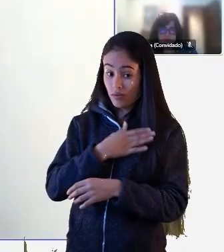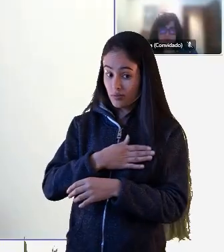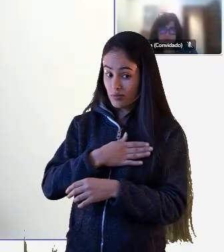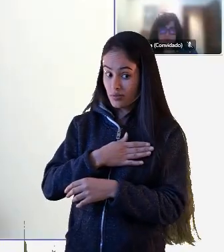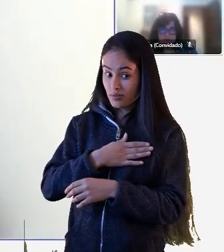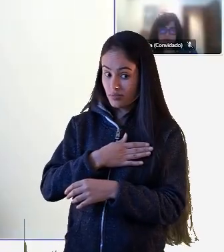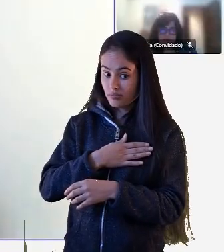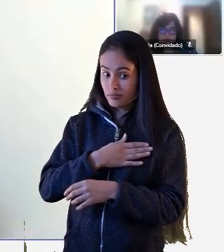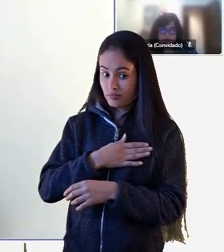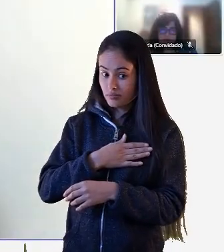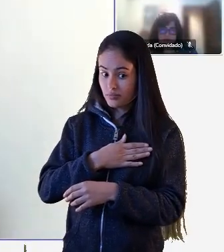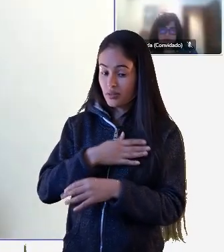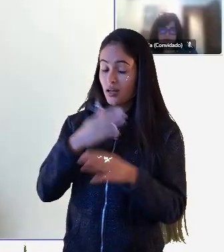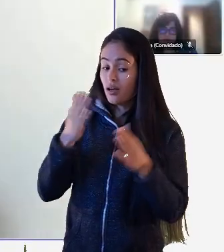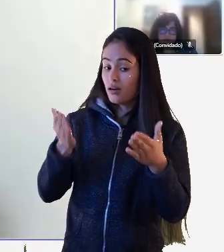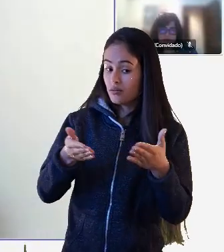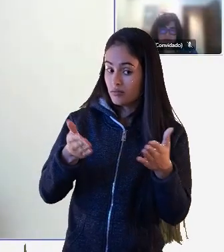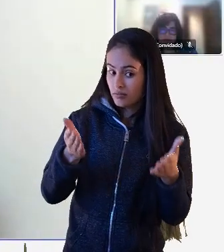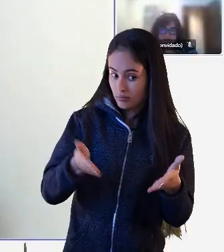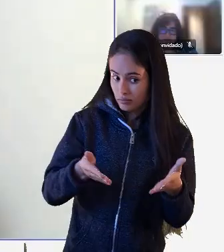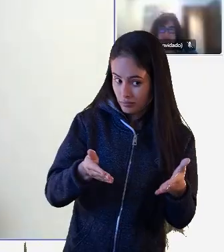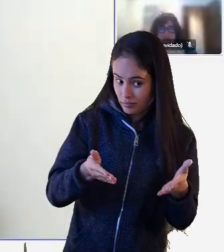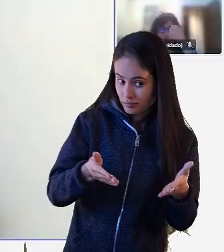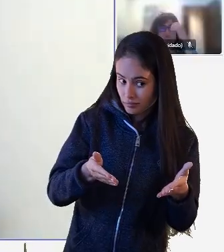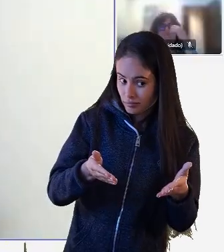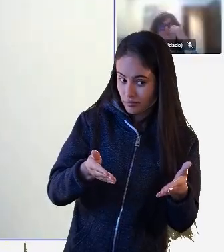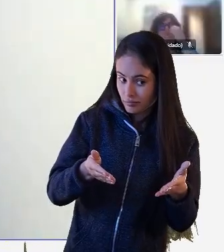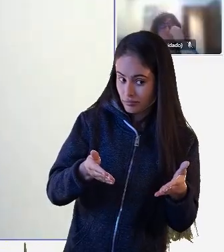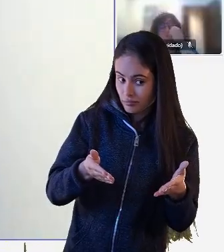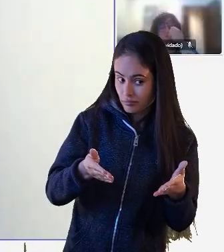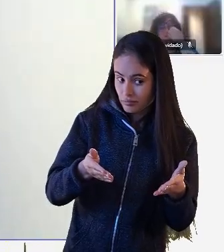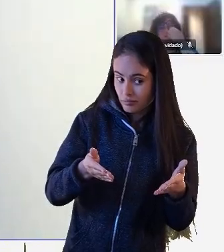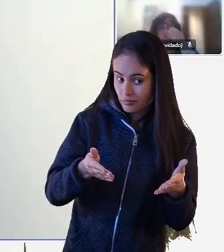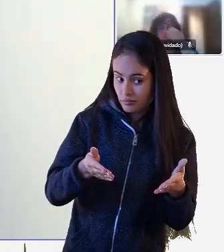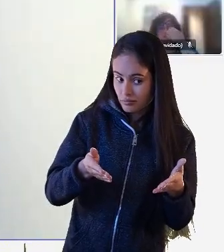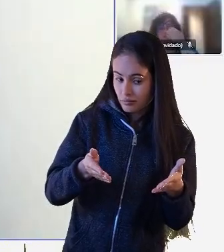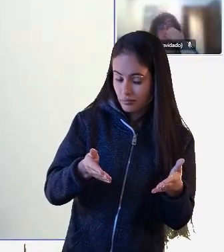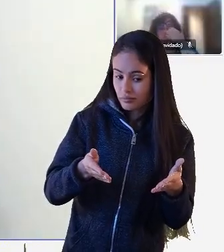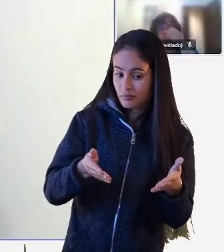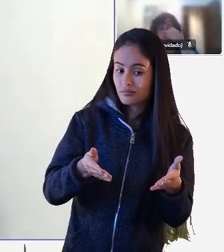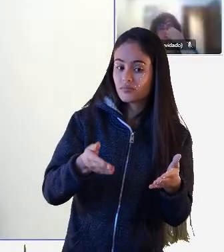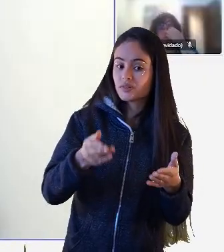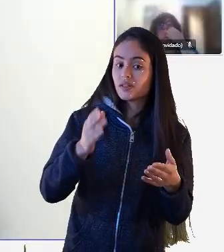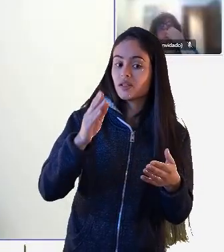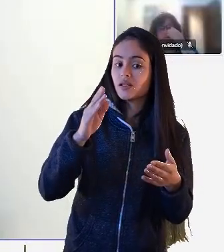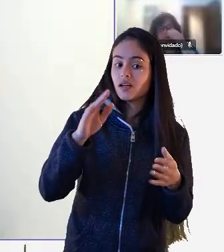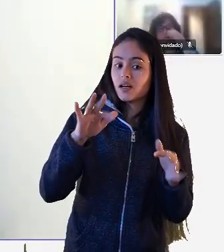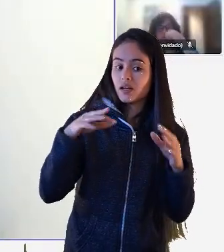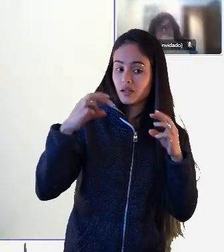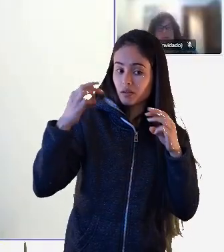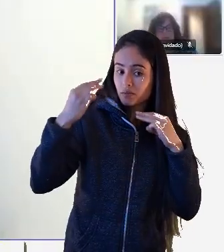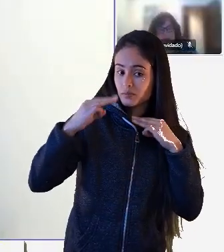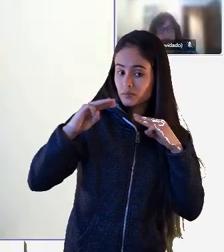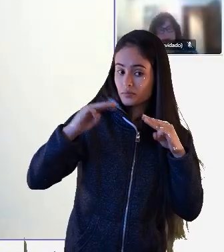A feira teve quatro não, teve pelo menos dois parceiros principais, três